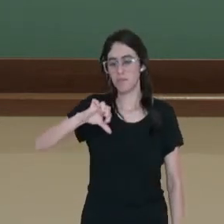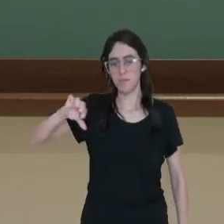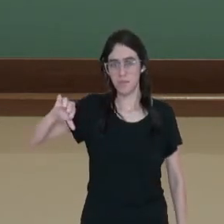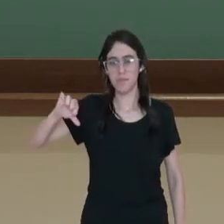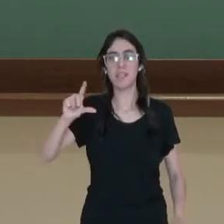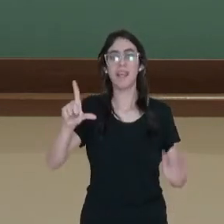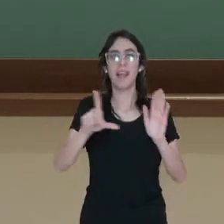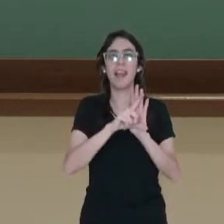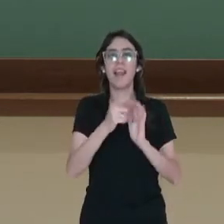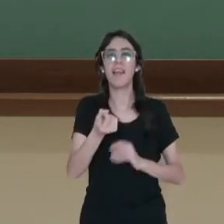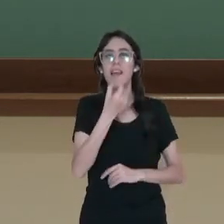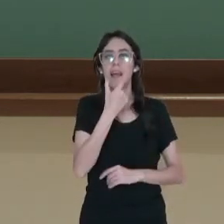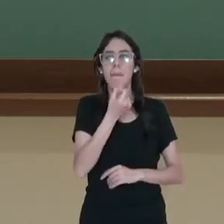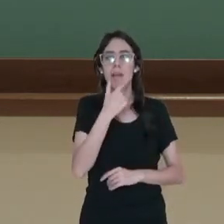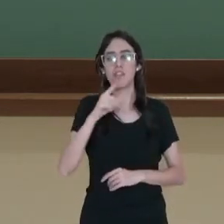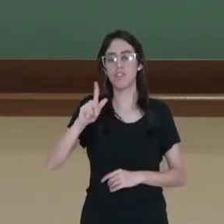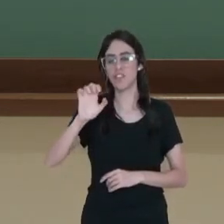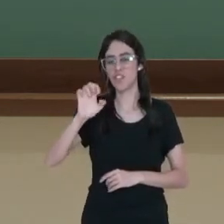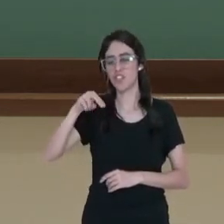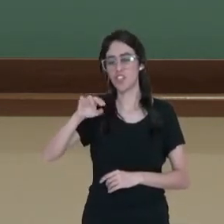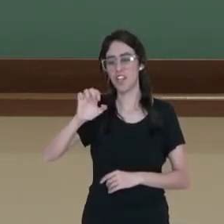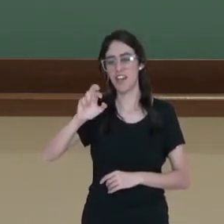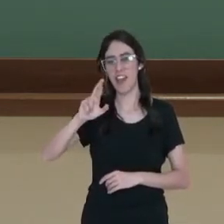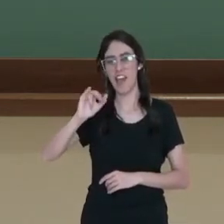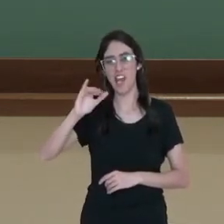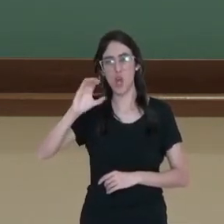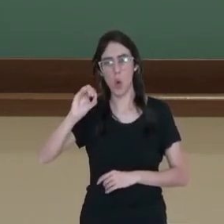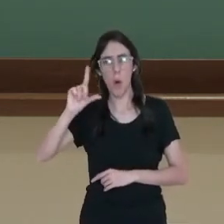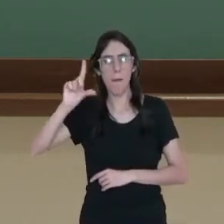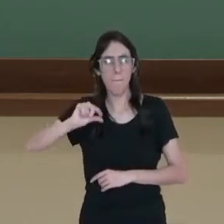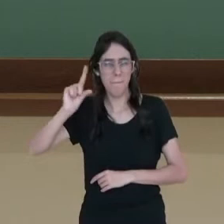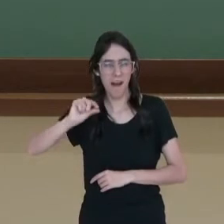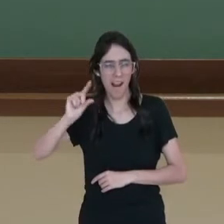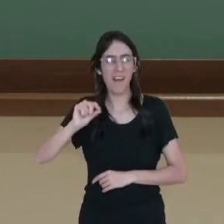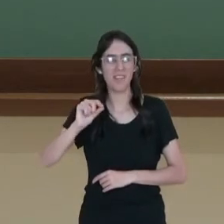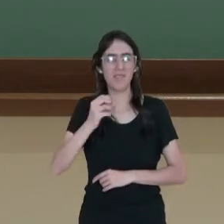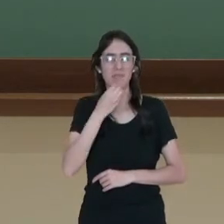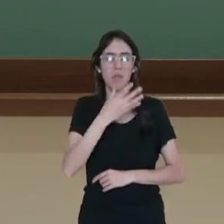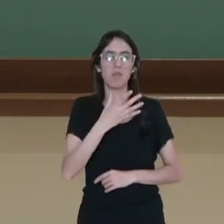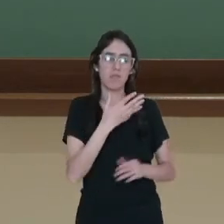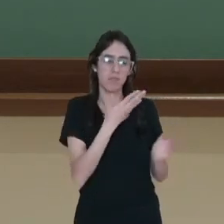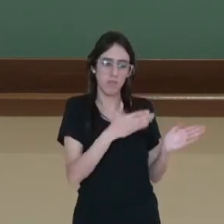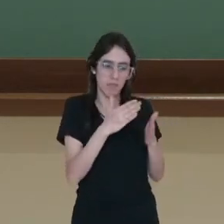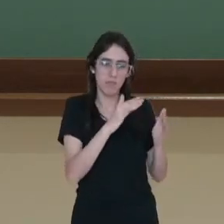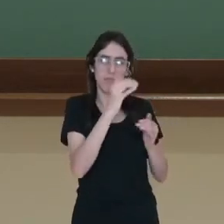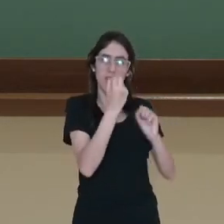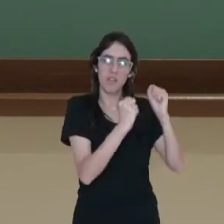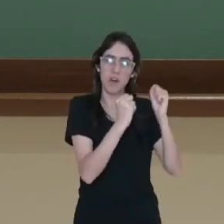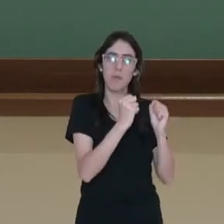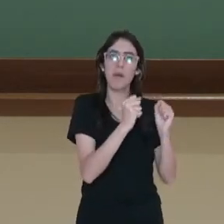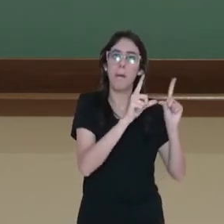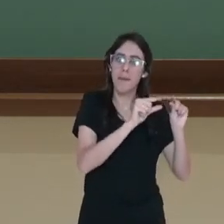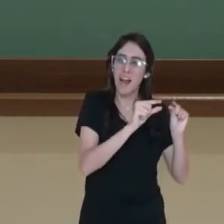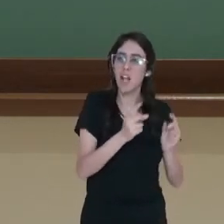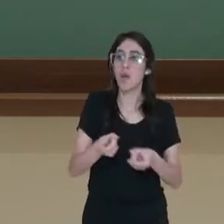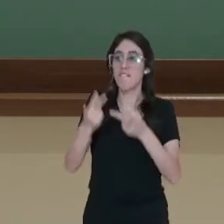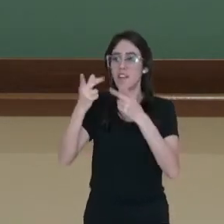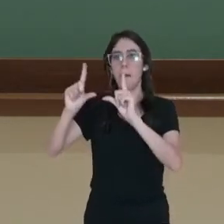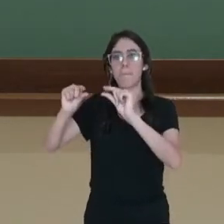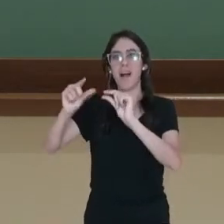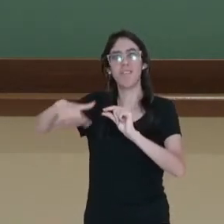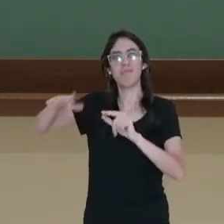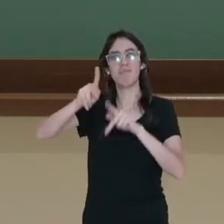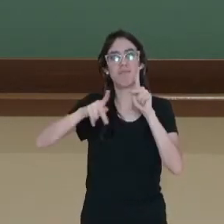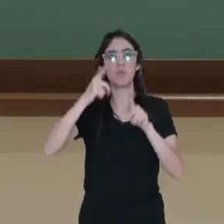Lei dos Medicamentos Genéricos, que baratearam o custo desses remédios, portanto, tornaram eles mais acessíveis